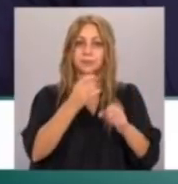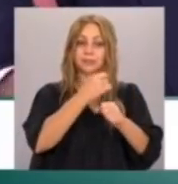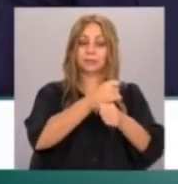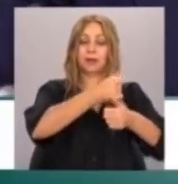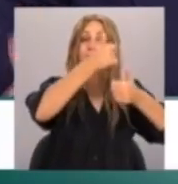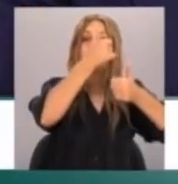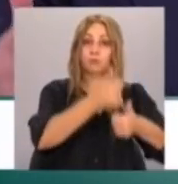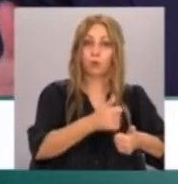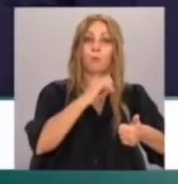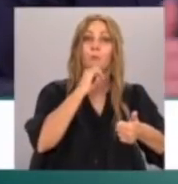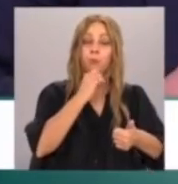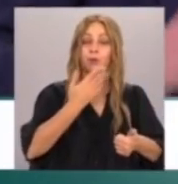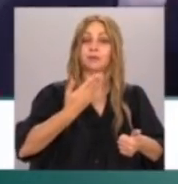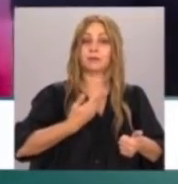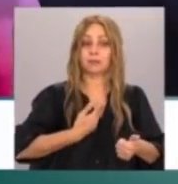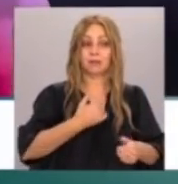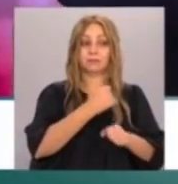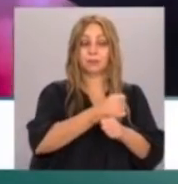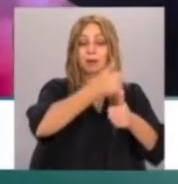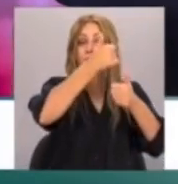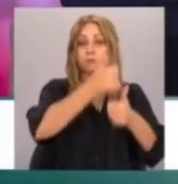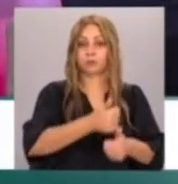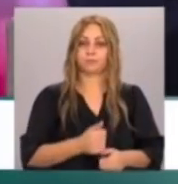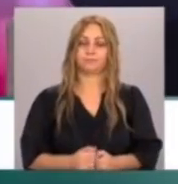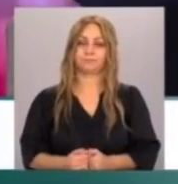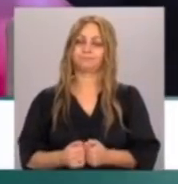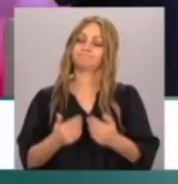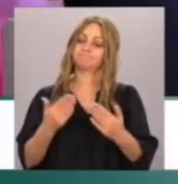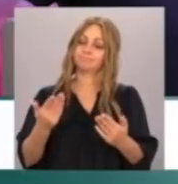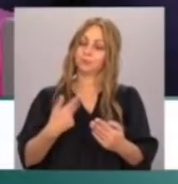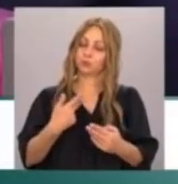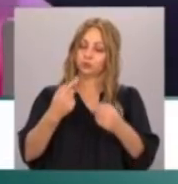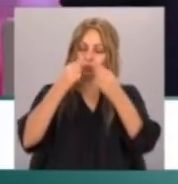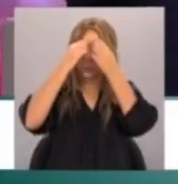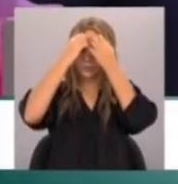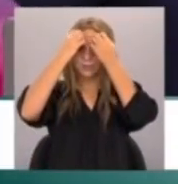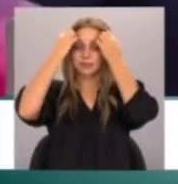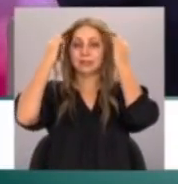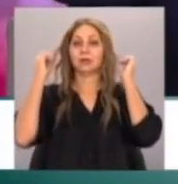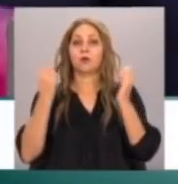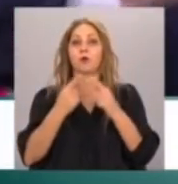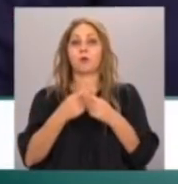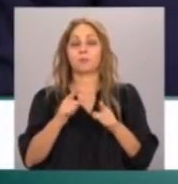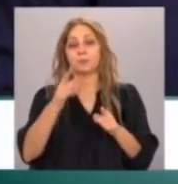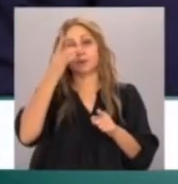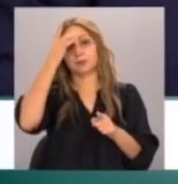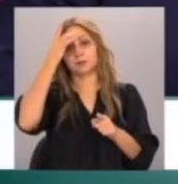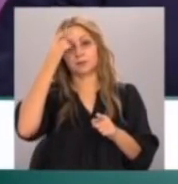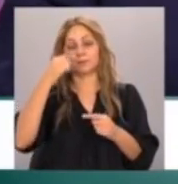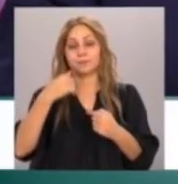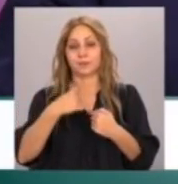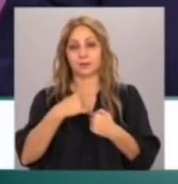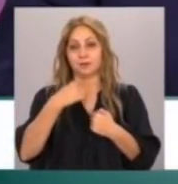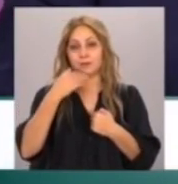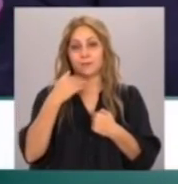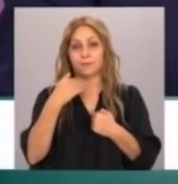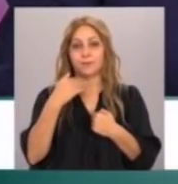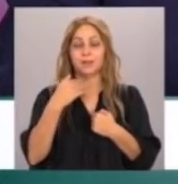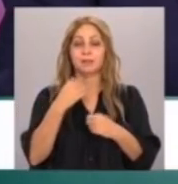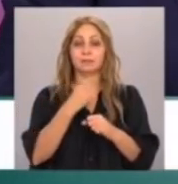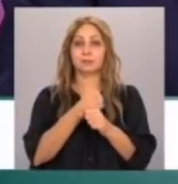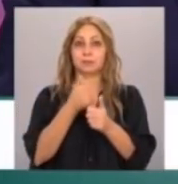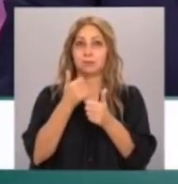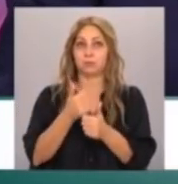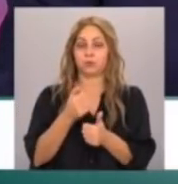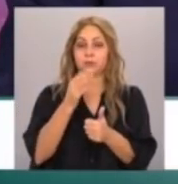pode gostar pode e deve estar vão seria que serão energia ele vai colar estilo tirar a minha poderiam se aparece um bom serviço em minha opinião só presta um